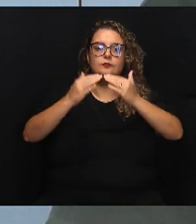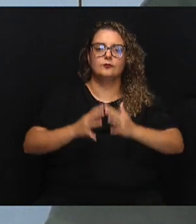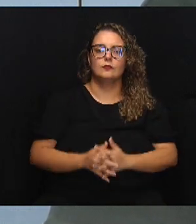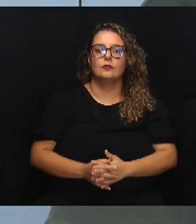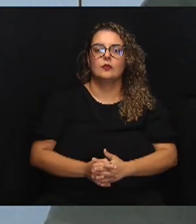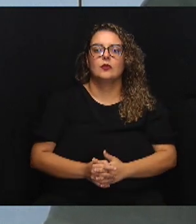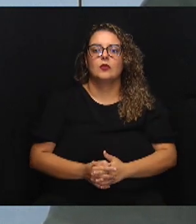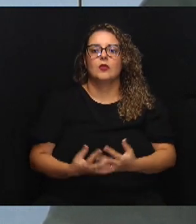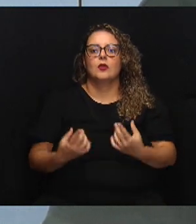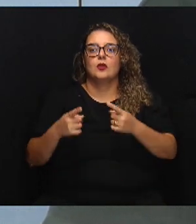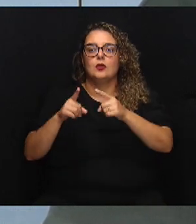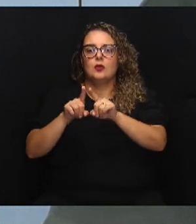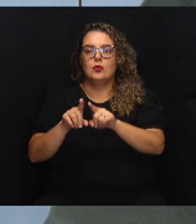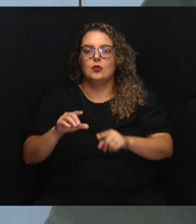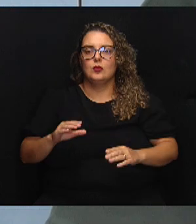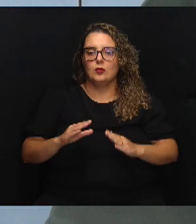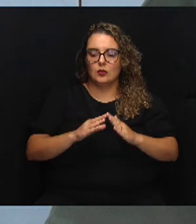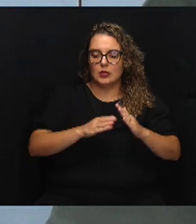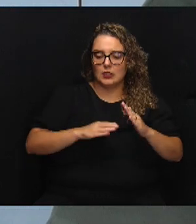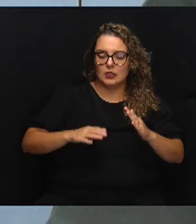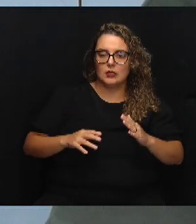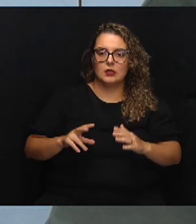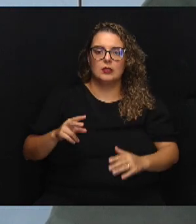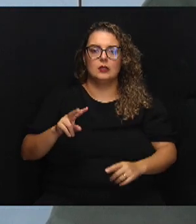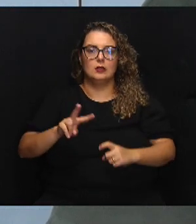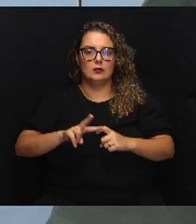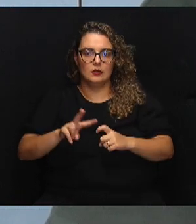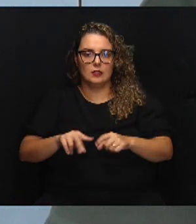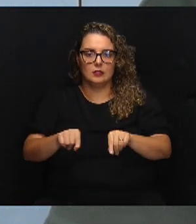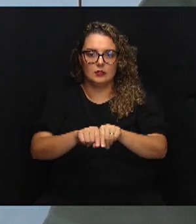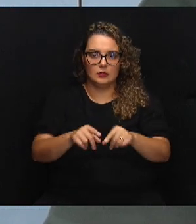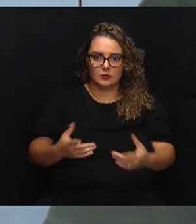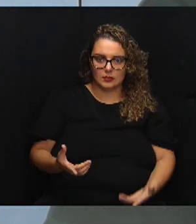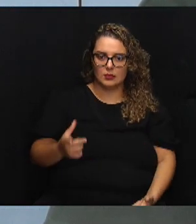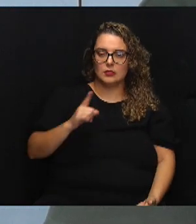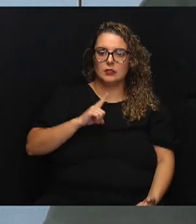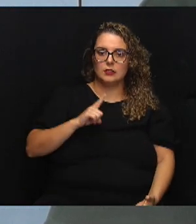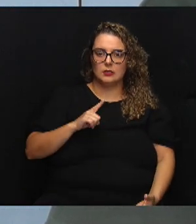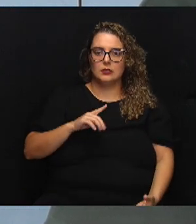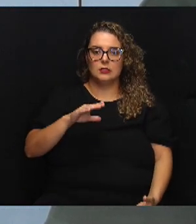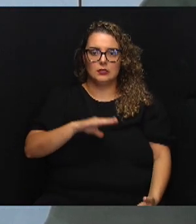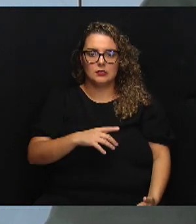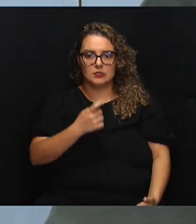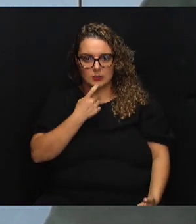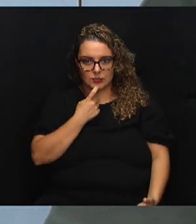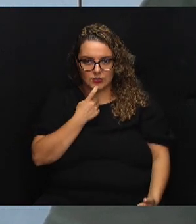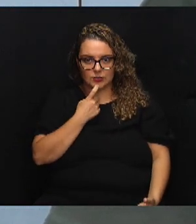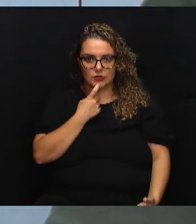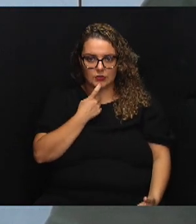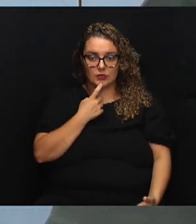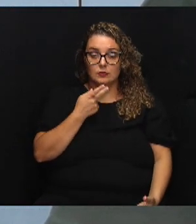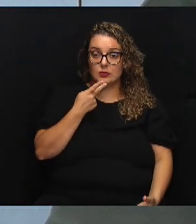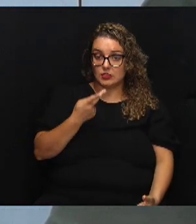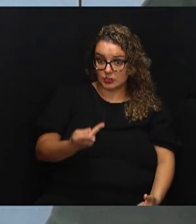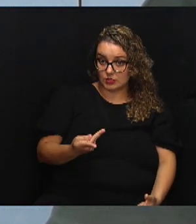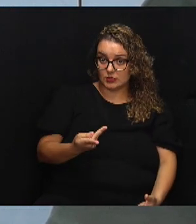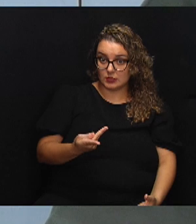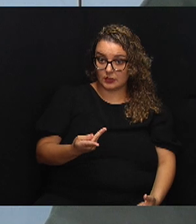de um convênio com as clínicas veterinárias também que existe na cidade de Campinas. Mas dizer aqui